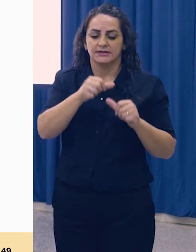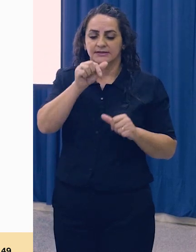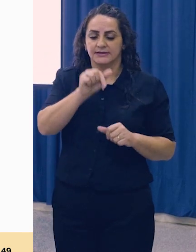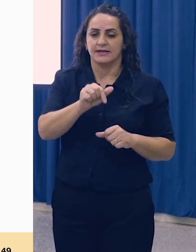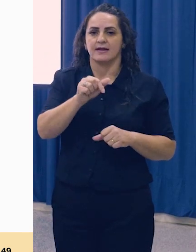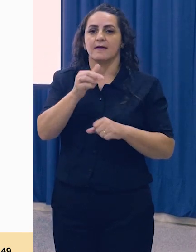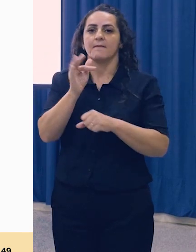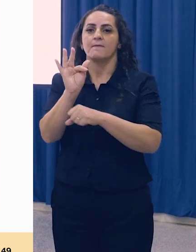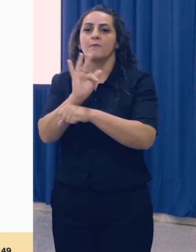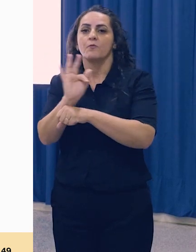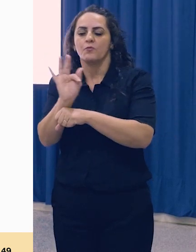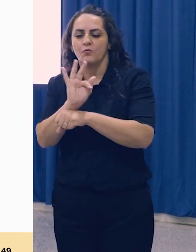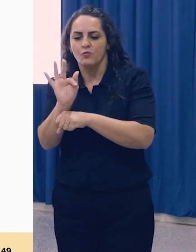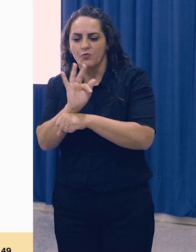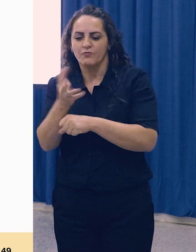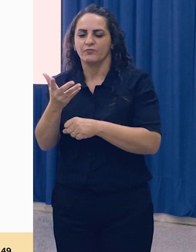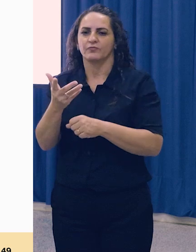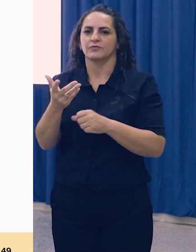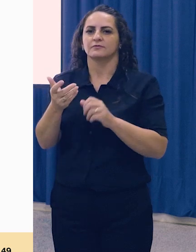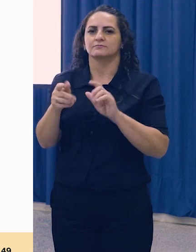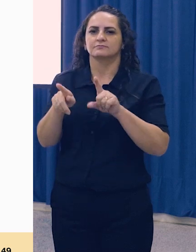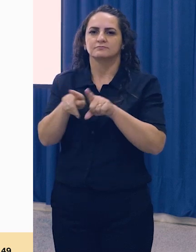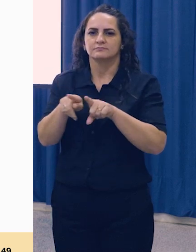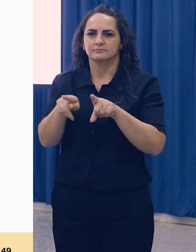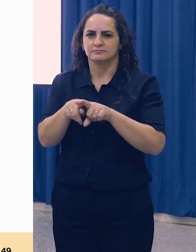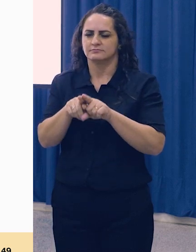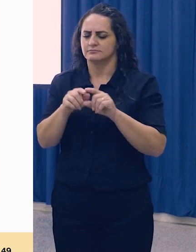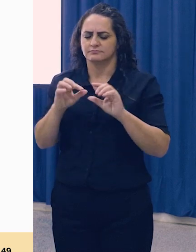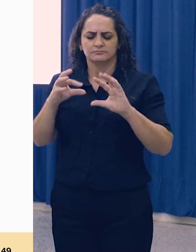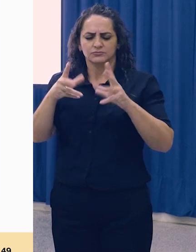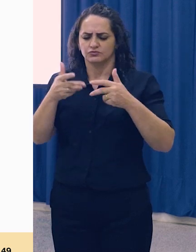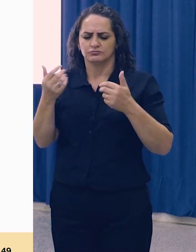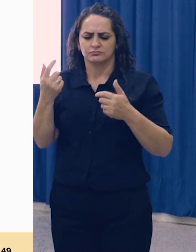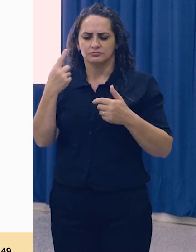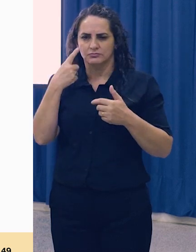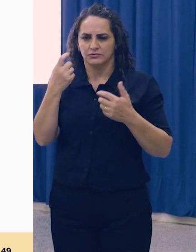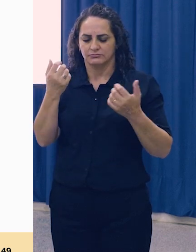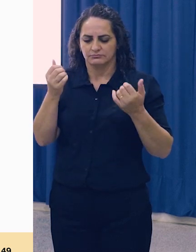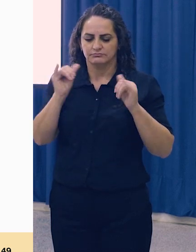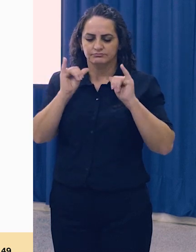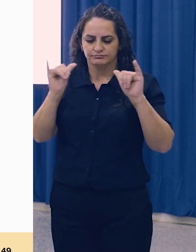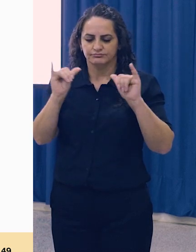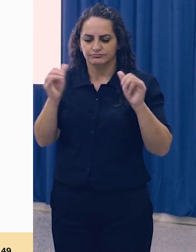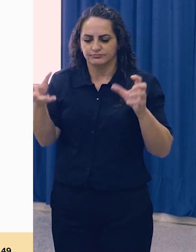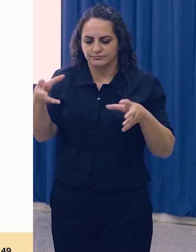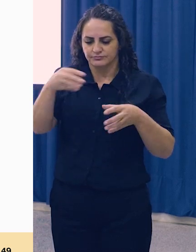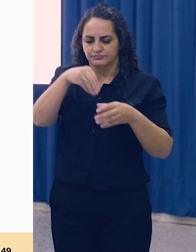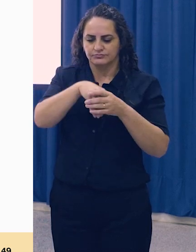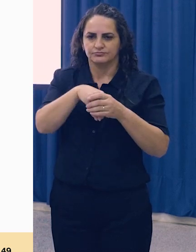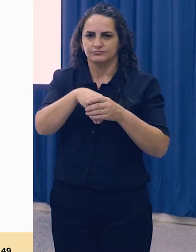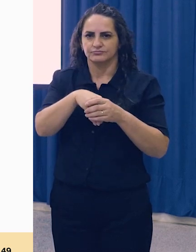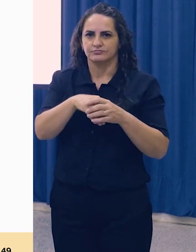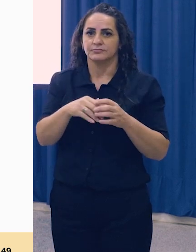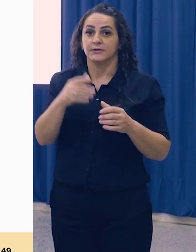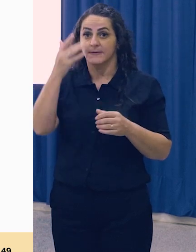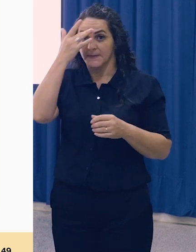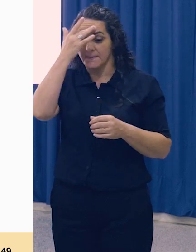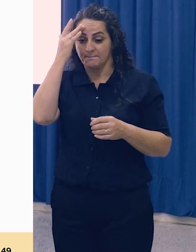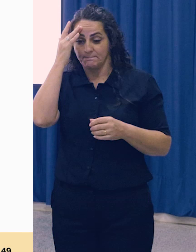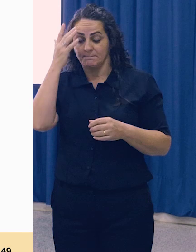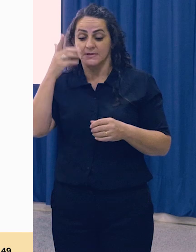do filme, link para trailer, enfim, essas partes. E a pessoa recebendo,